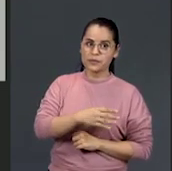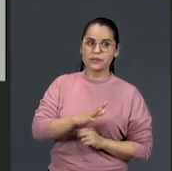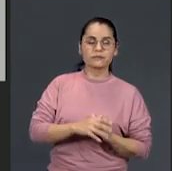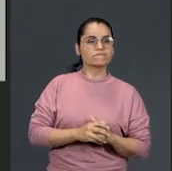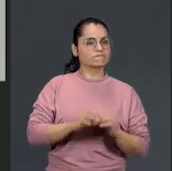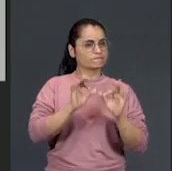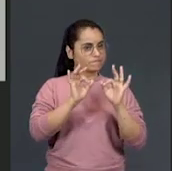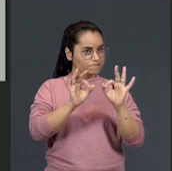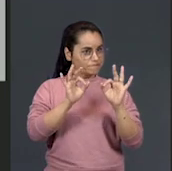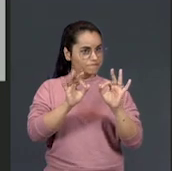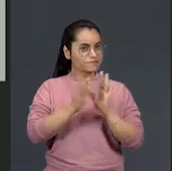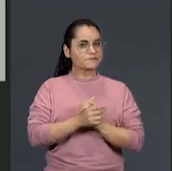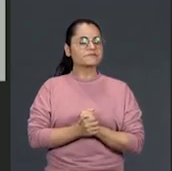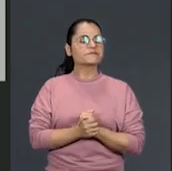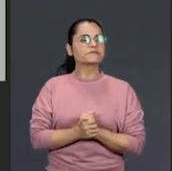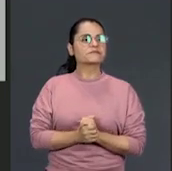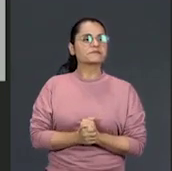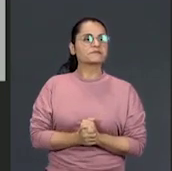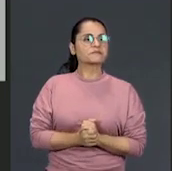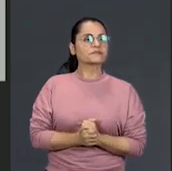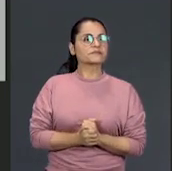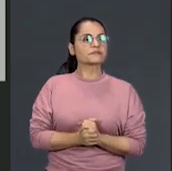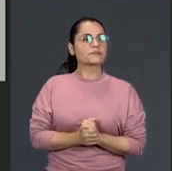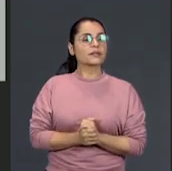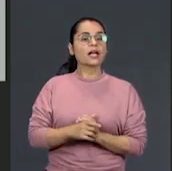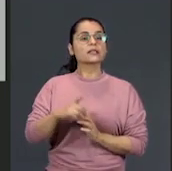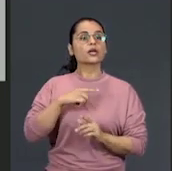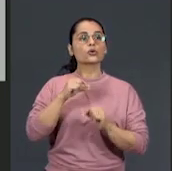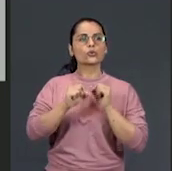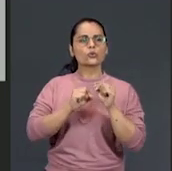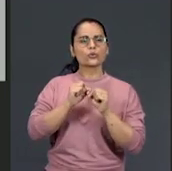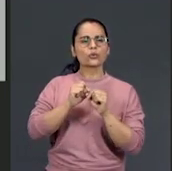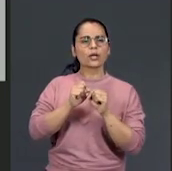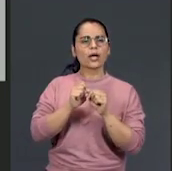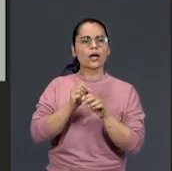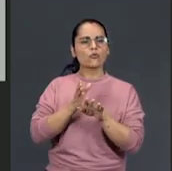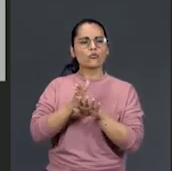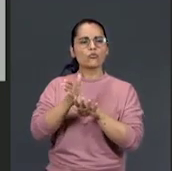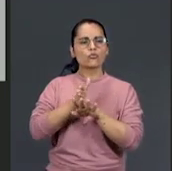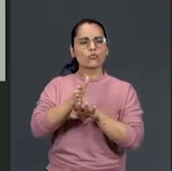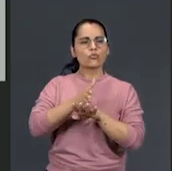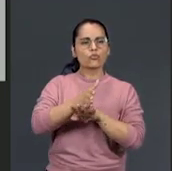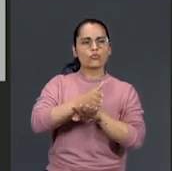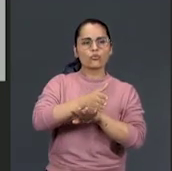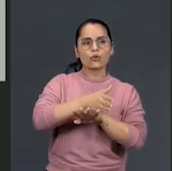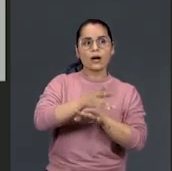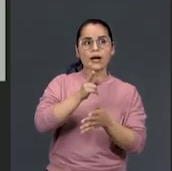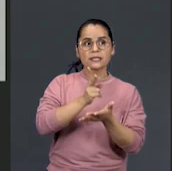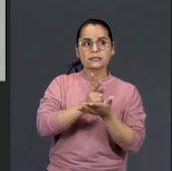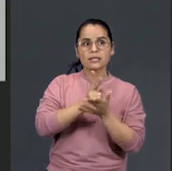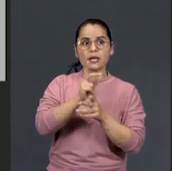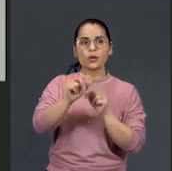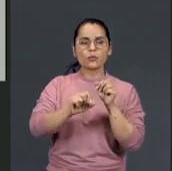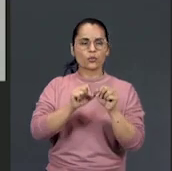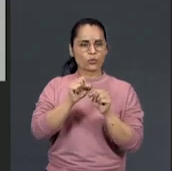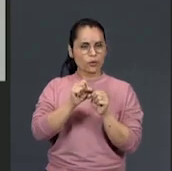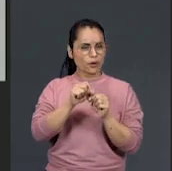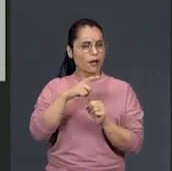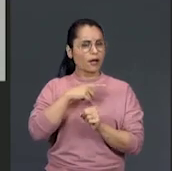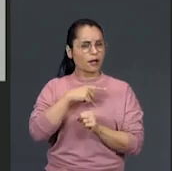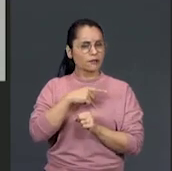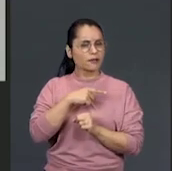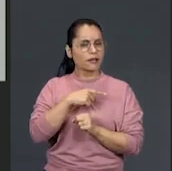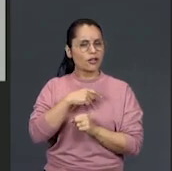tá certo? Estou mostrando a filogenia. E aqui nós temos os ramos. Sempre aqui, olha, nessa parte do ramo, eu tenho